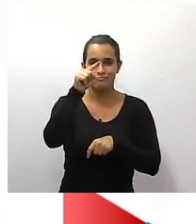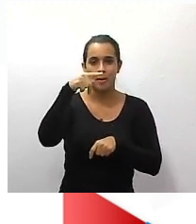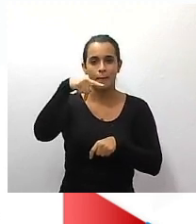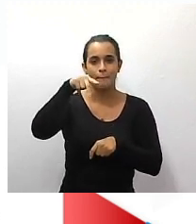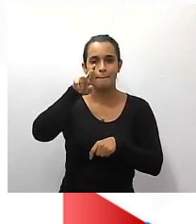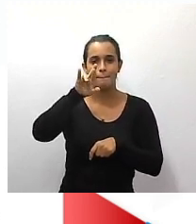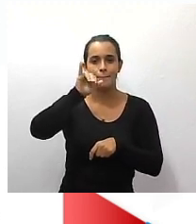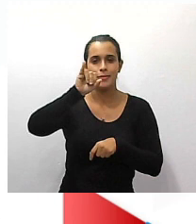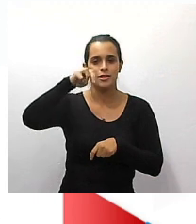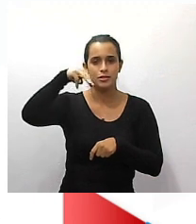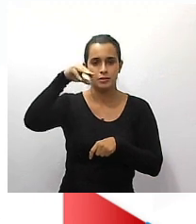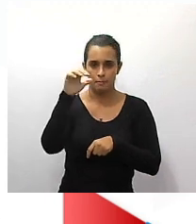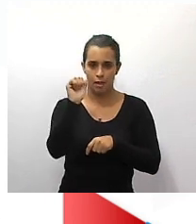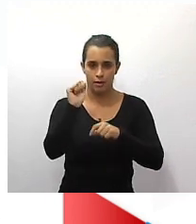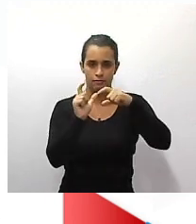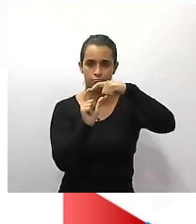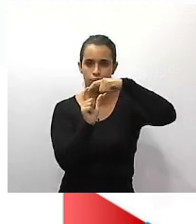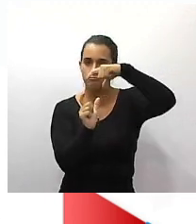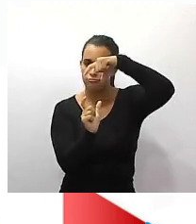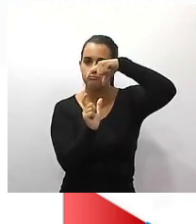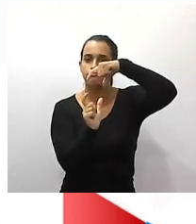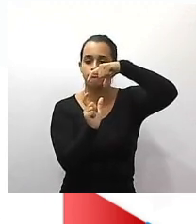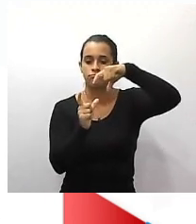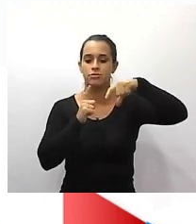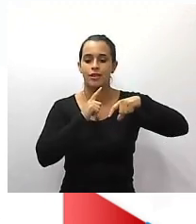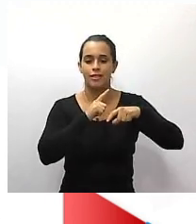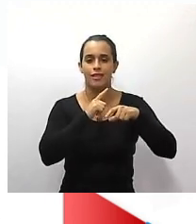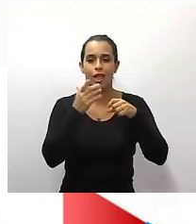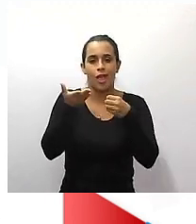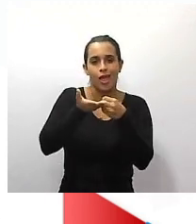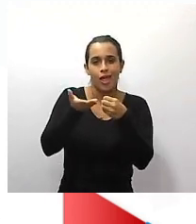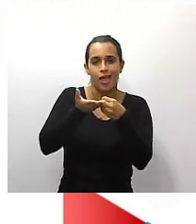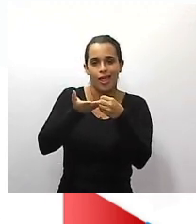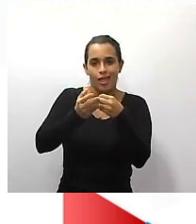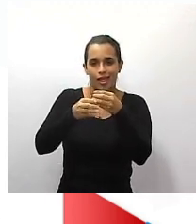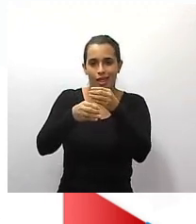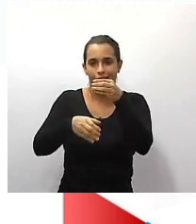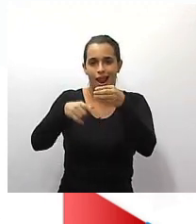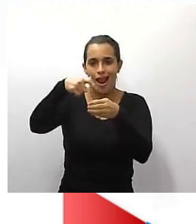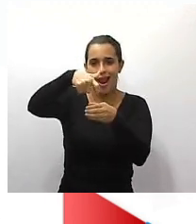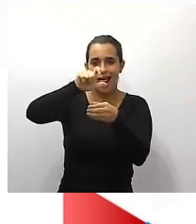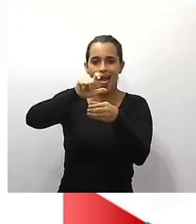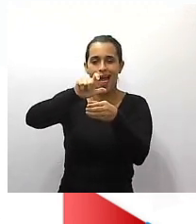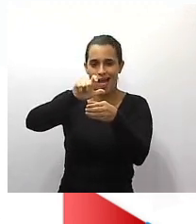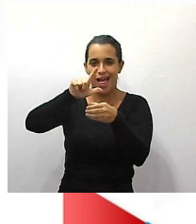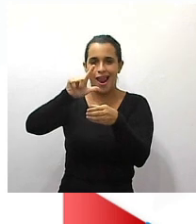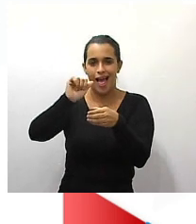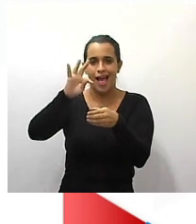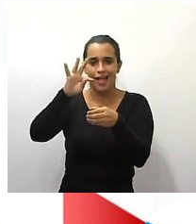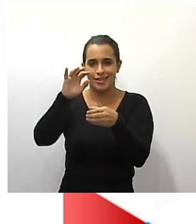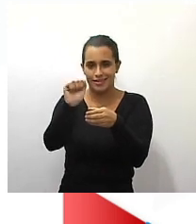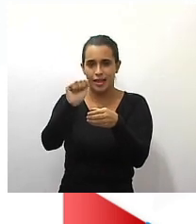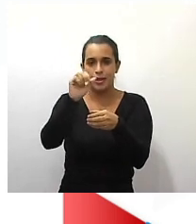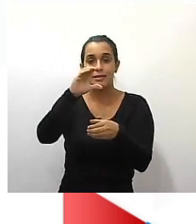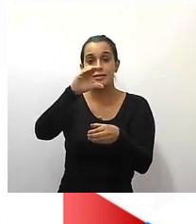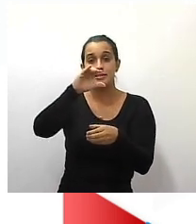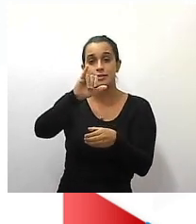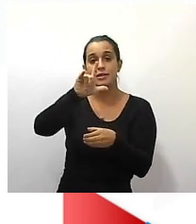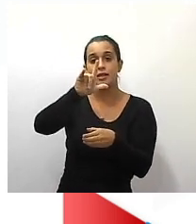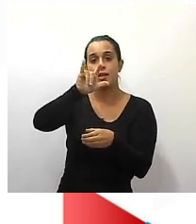um rio poderia buscar água em um lugar distante, desde que usando a gravidade, claro, né? E essas calhas